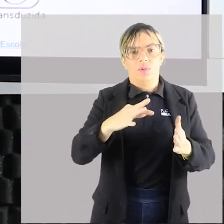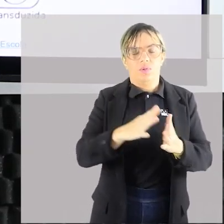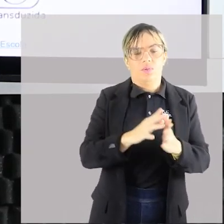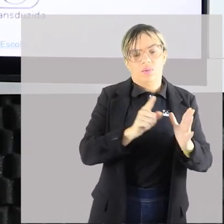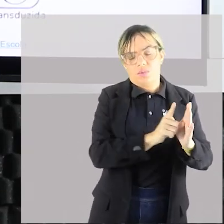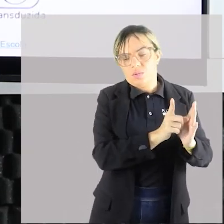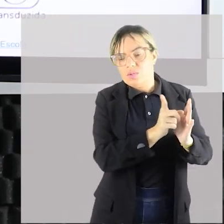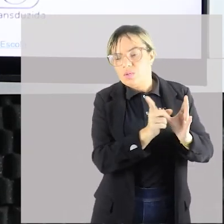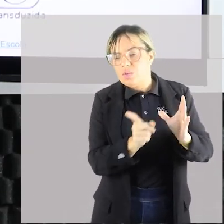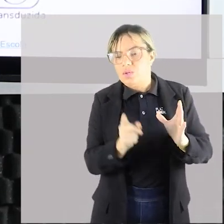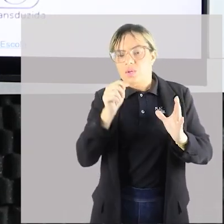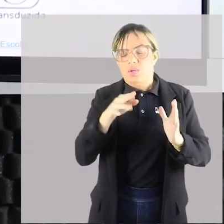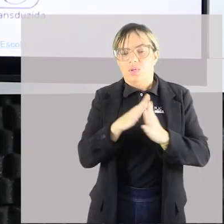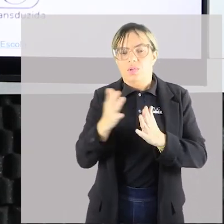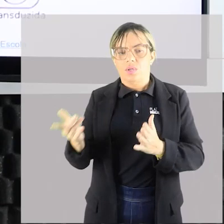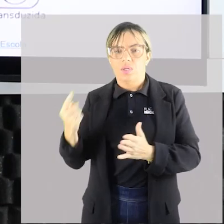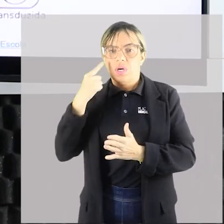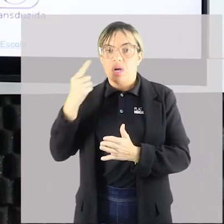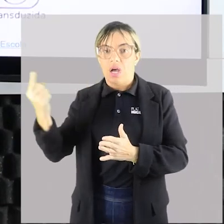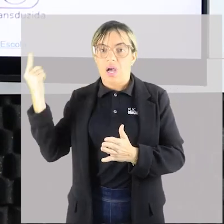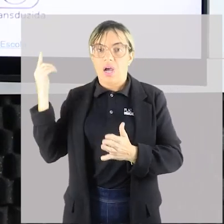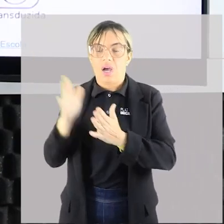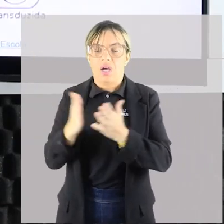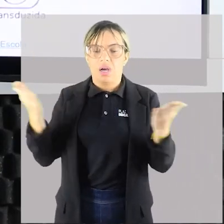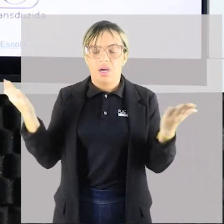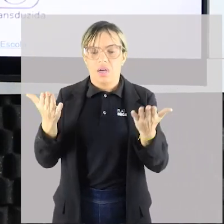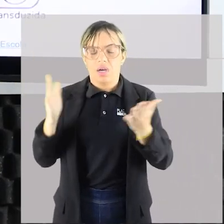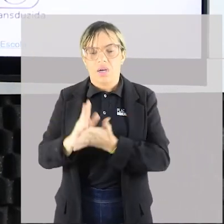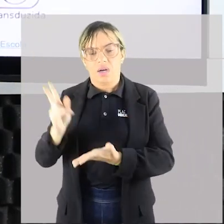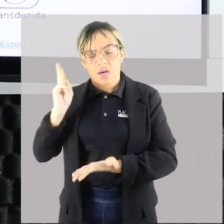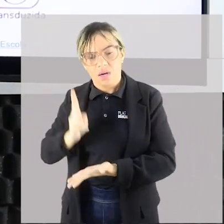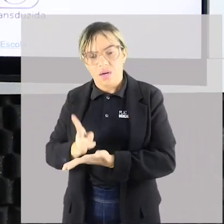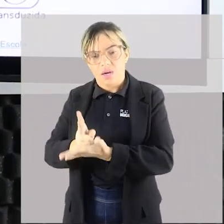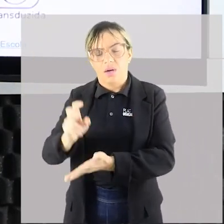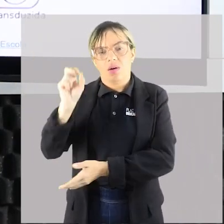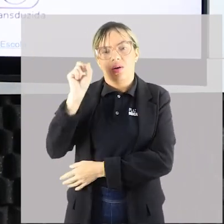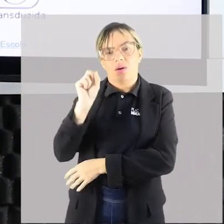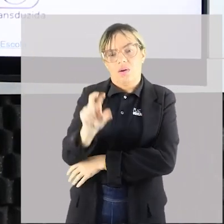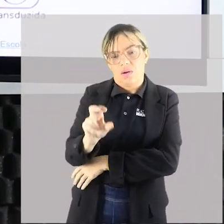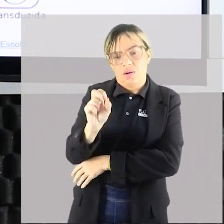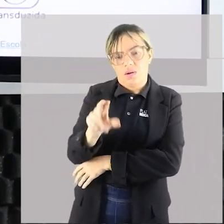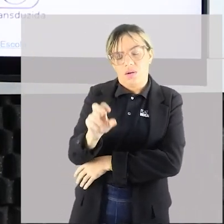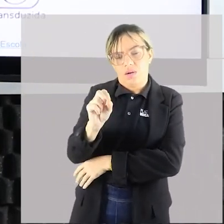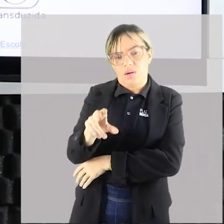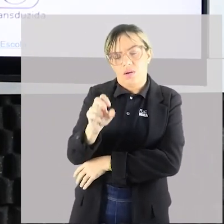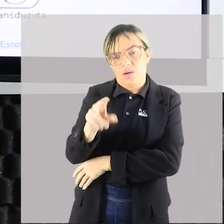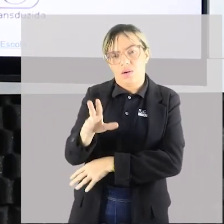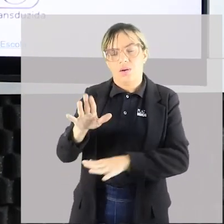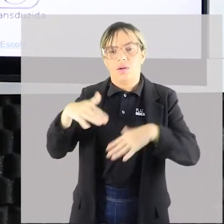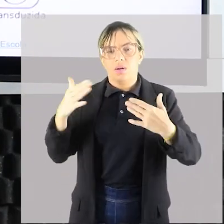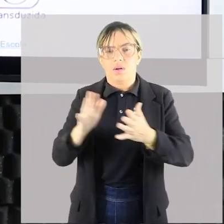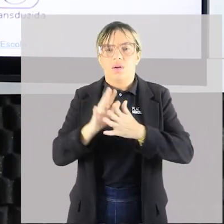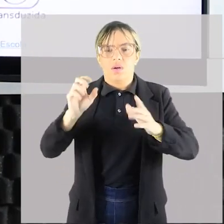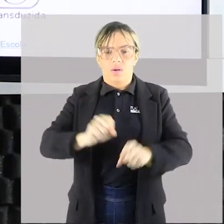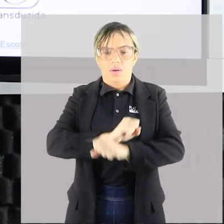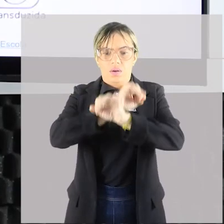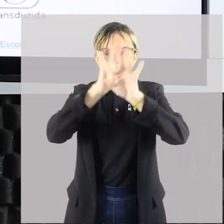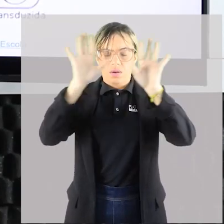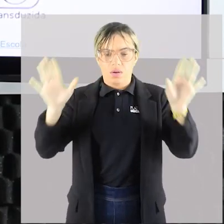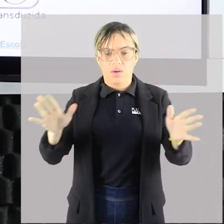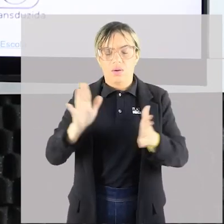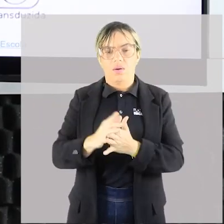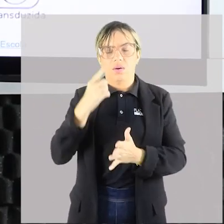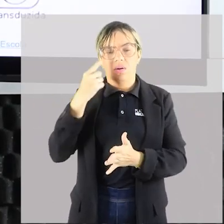na transdução, a gente sempre vai ter a presença de um vírus, tá certo? Então, isso é muito claro pra